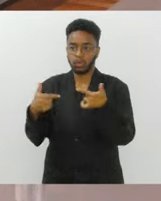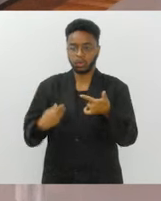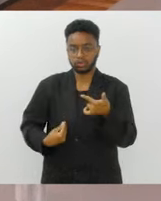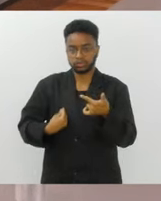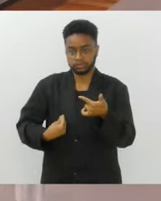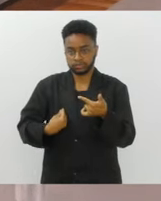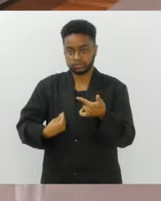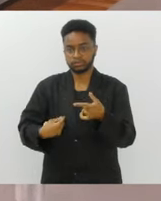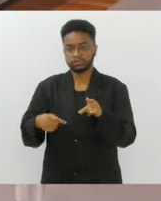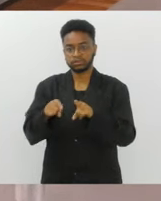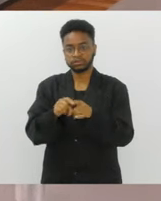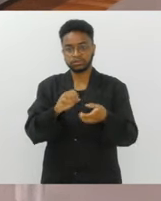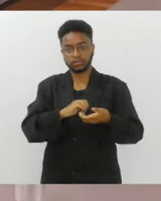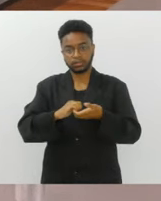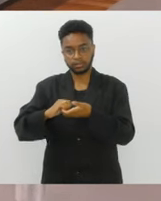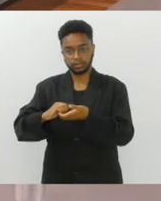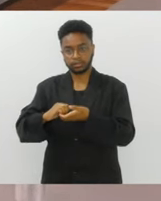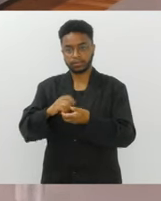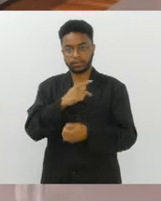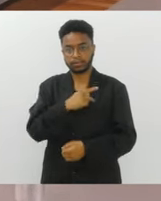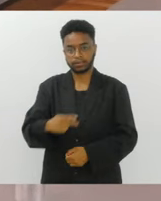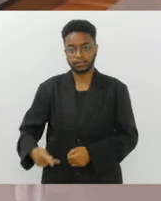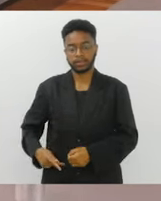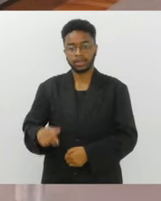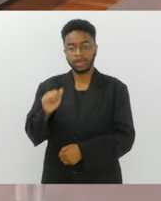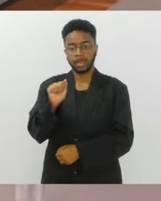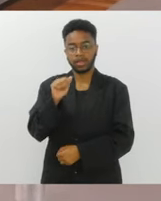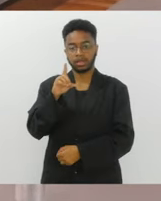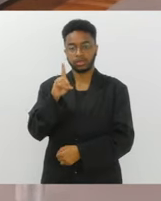mesa, cumprimentando também o presidente Adolfo,